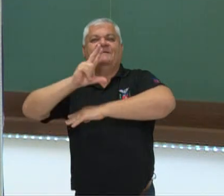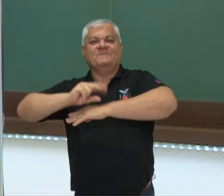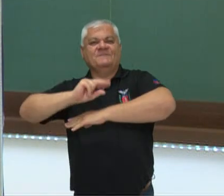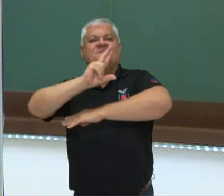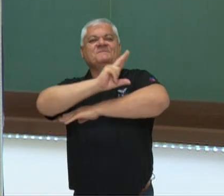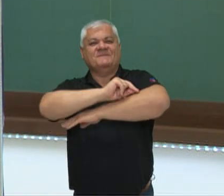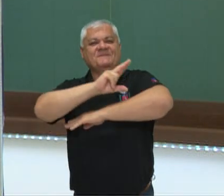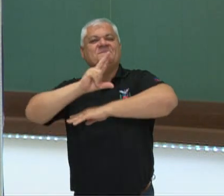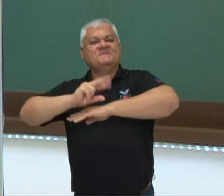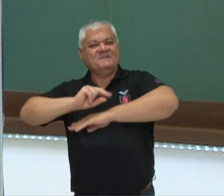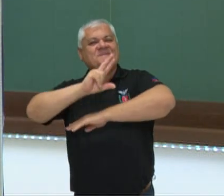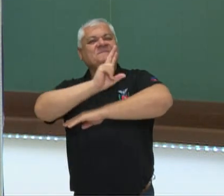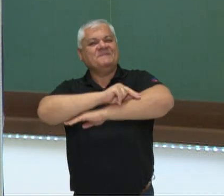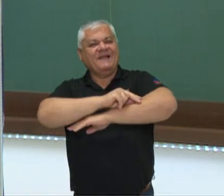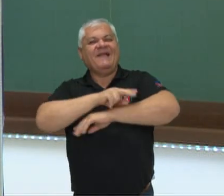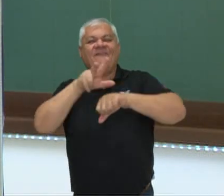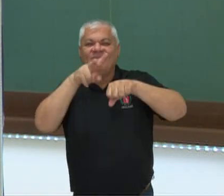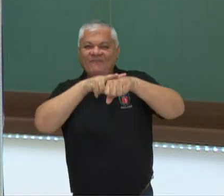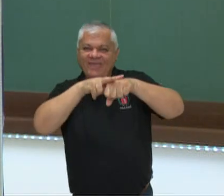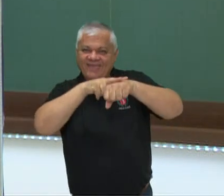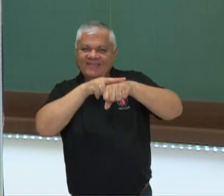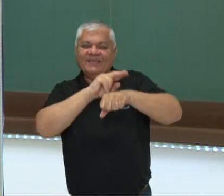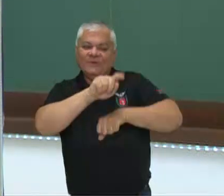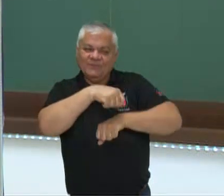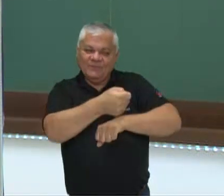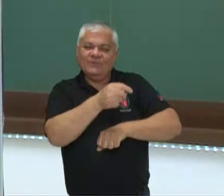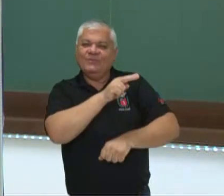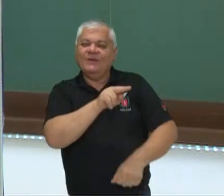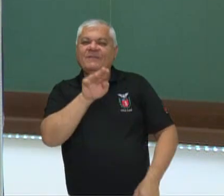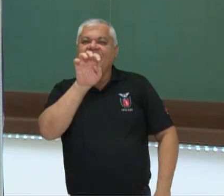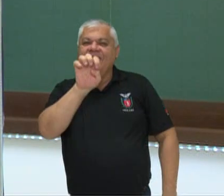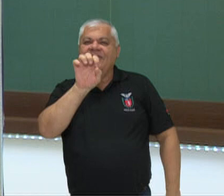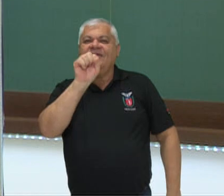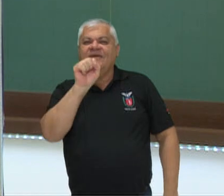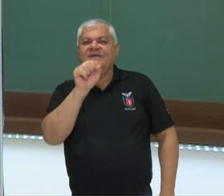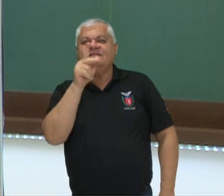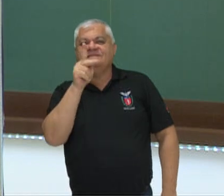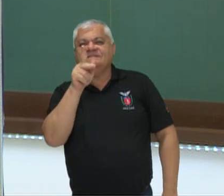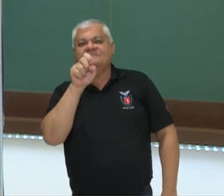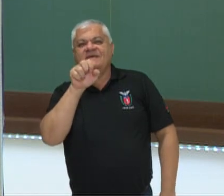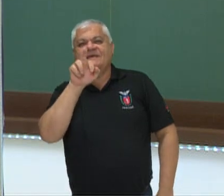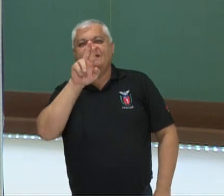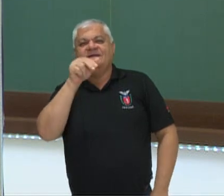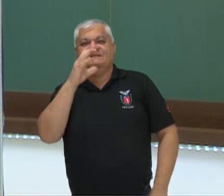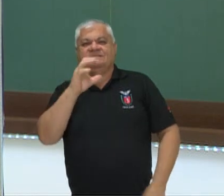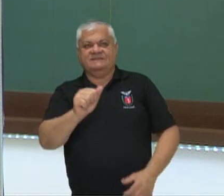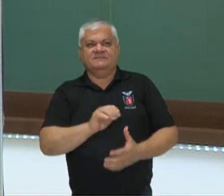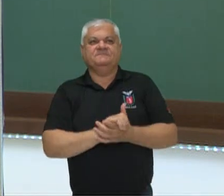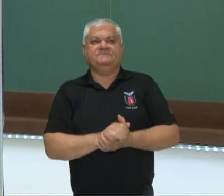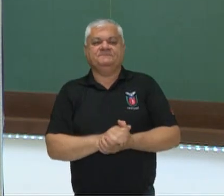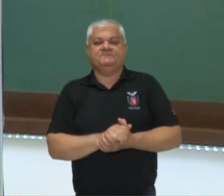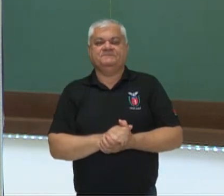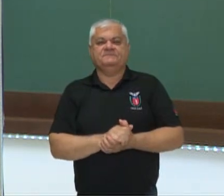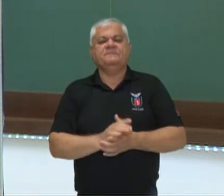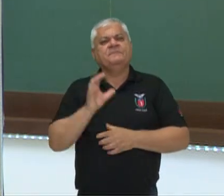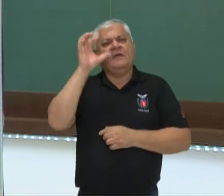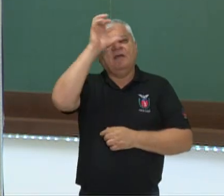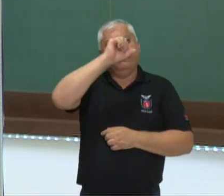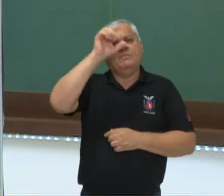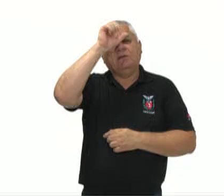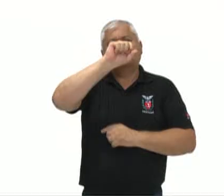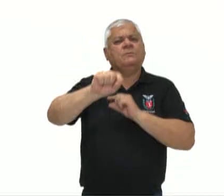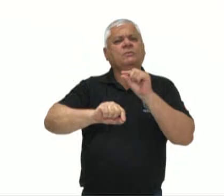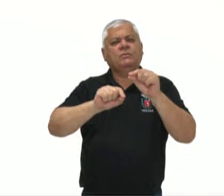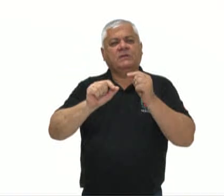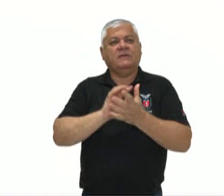ao grilo, né? Esse nome regional ao grilo, né? Lá eles também chamam de esperança. Bom, o que aprendemos então hoje,